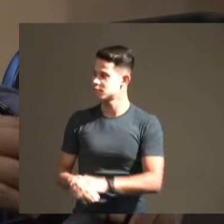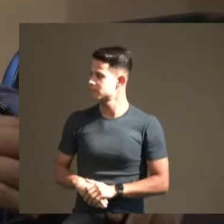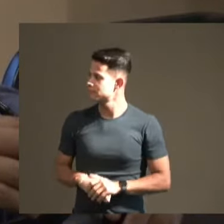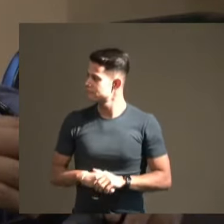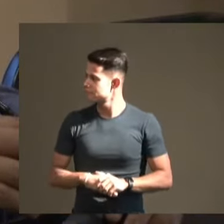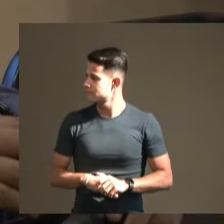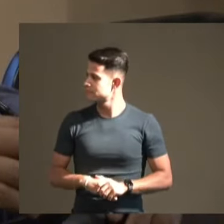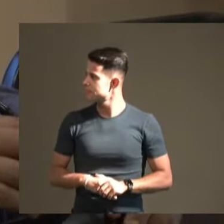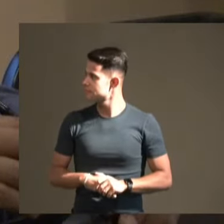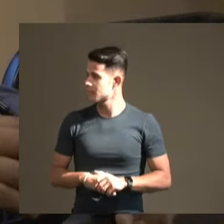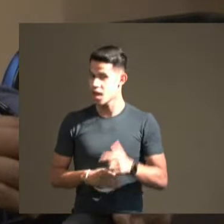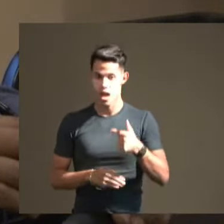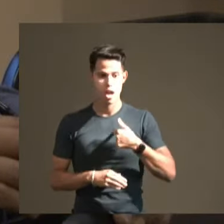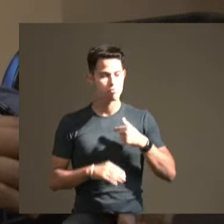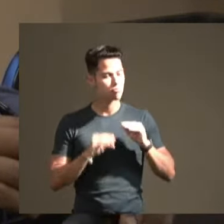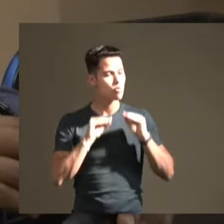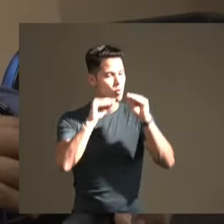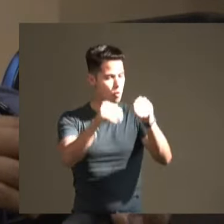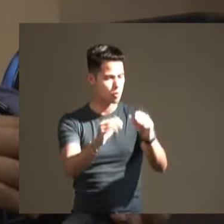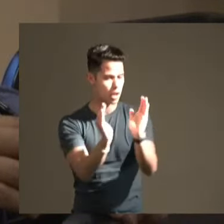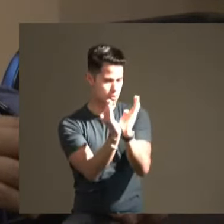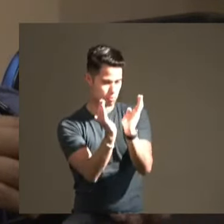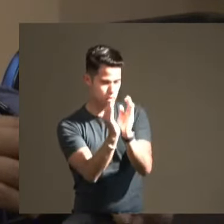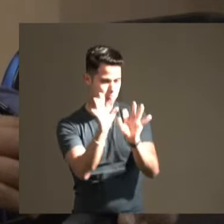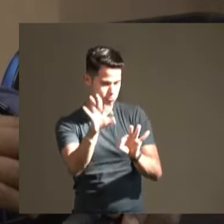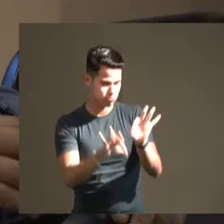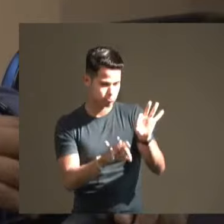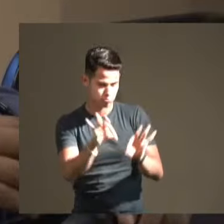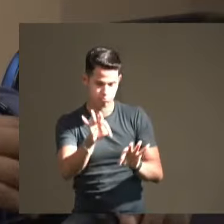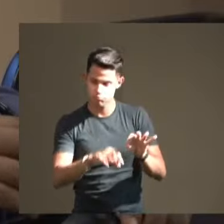Eu coloquei aí no grupo.